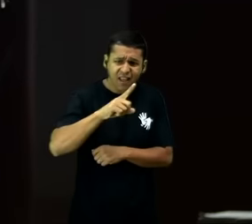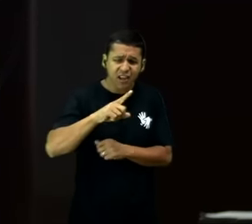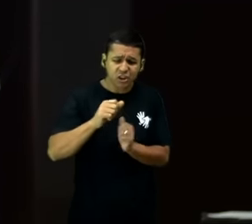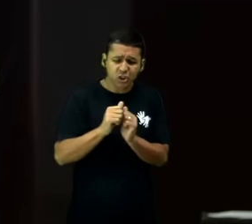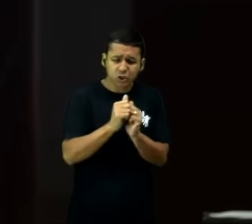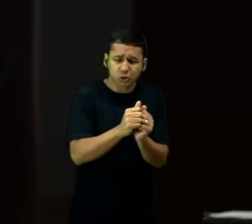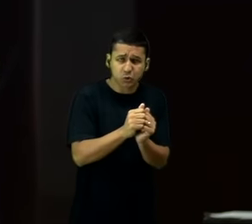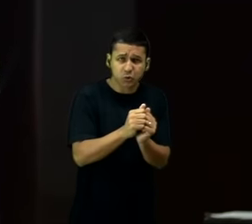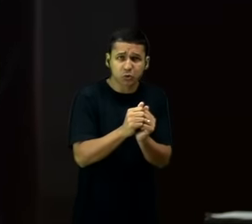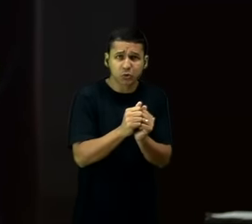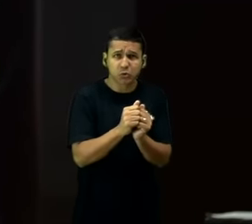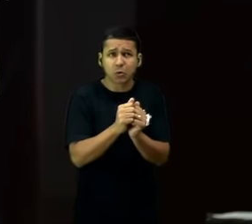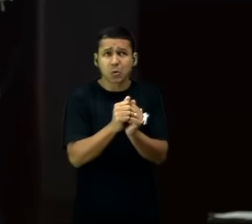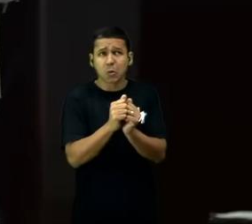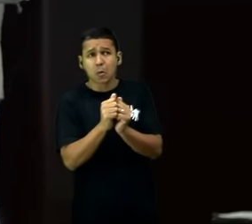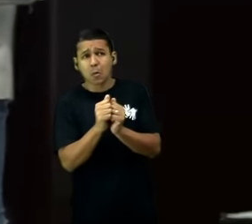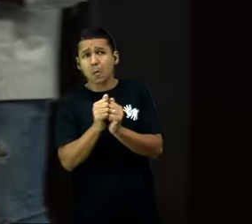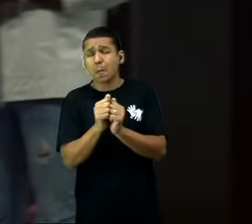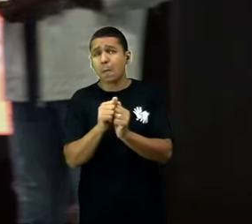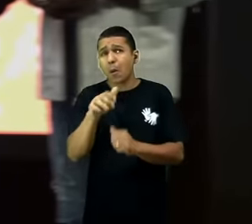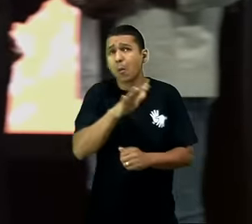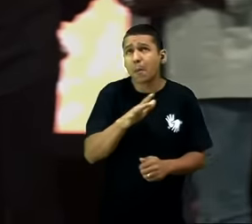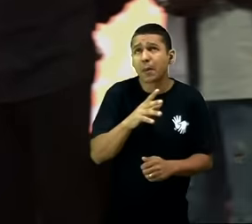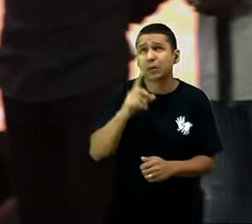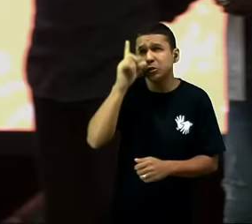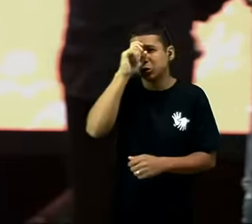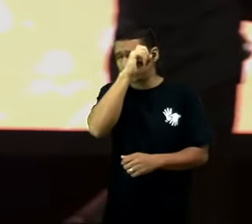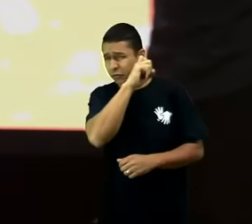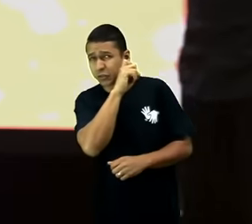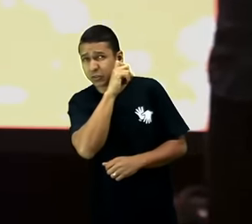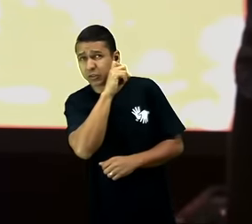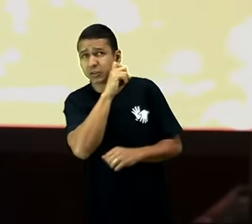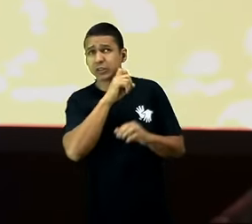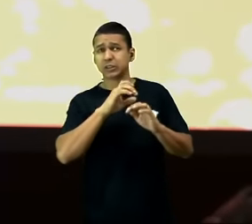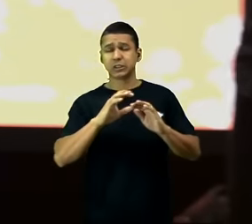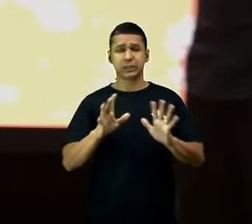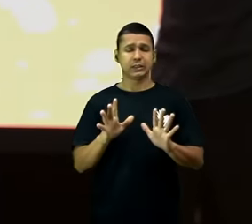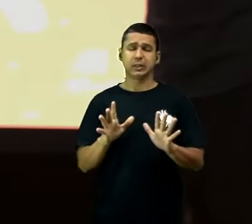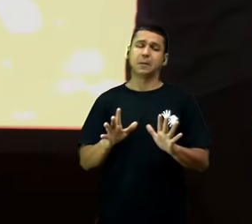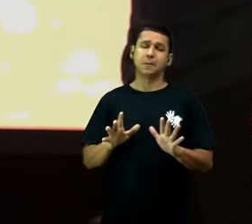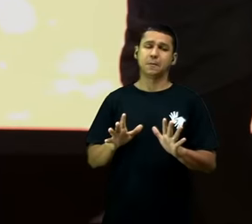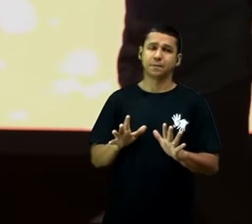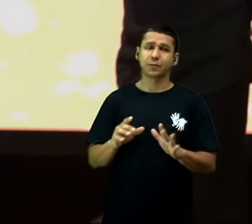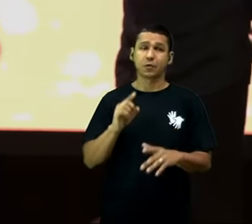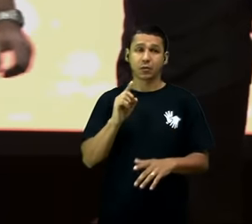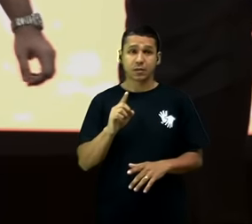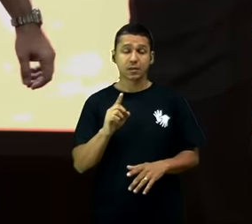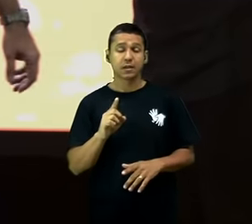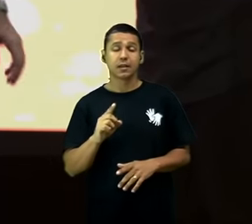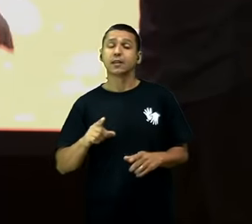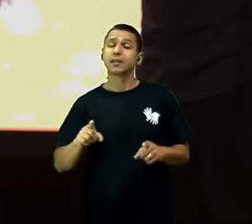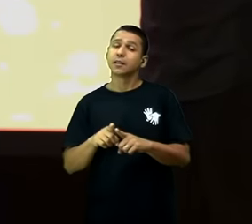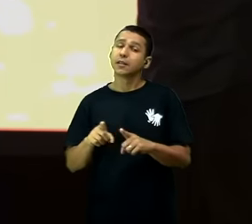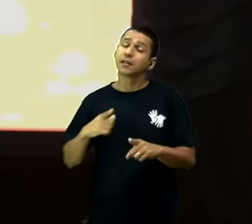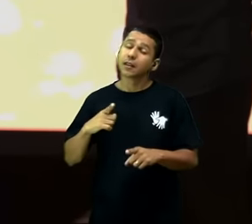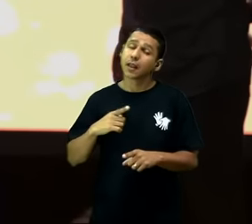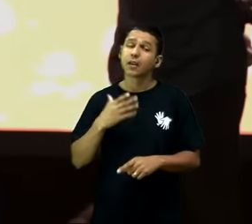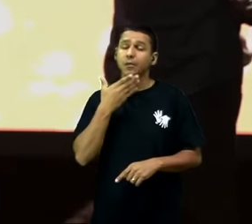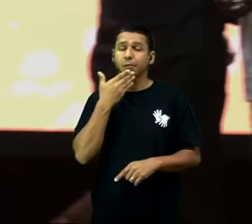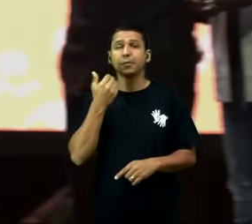você ama de verdade. Lembra que Jesus levou para Getsêmani os três melhores discípulos. Então Jesus